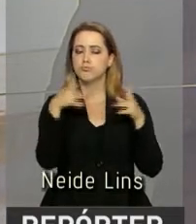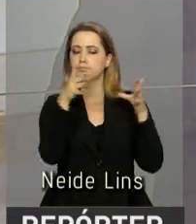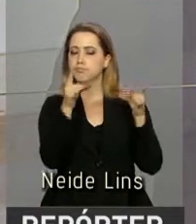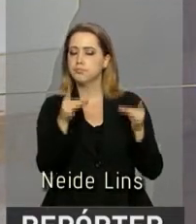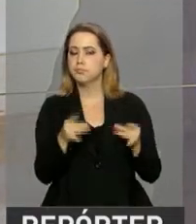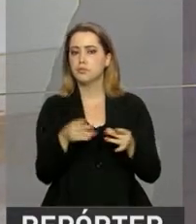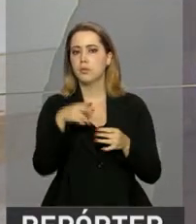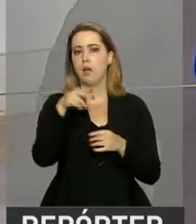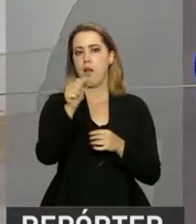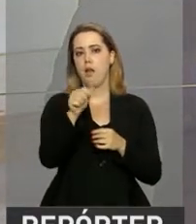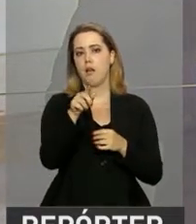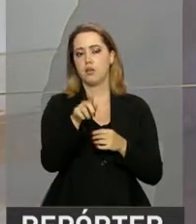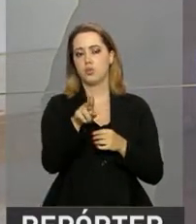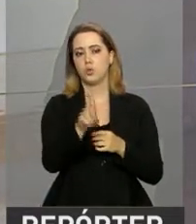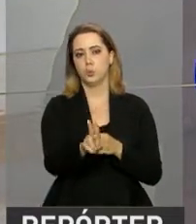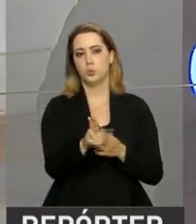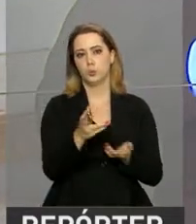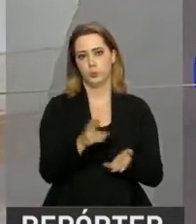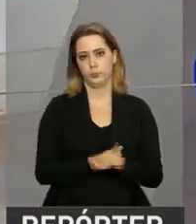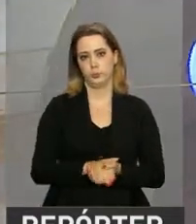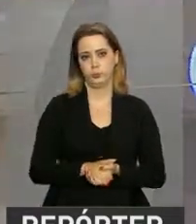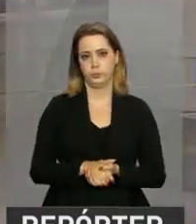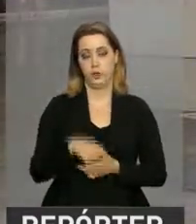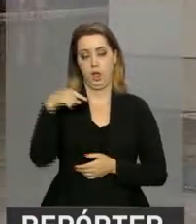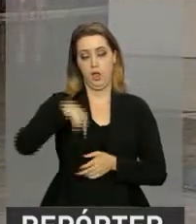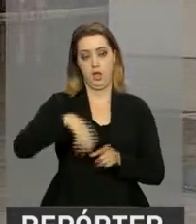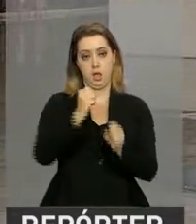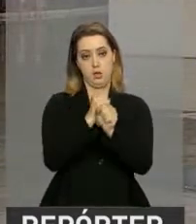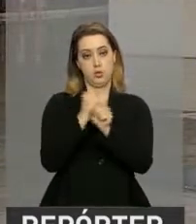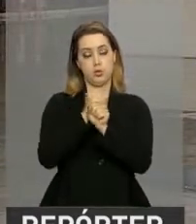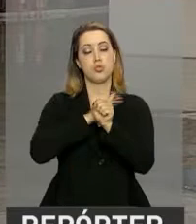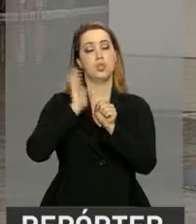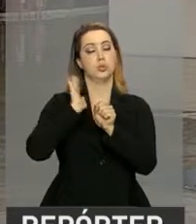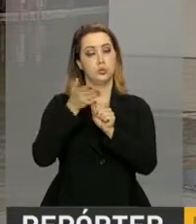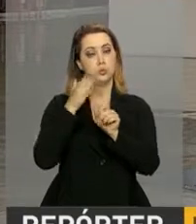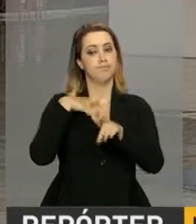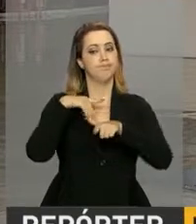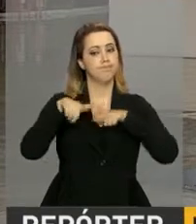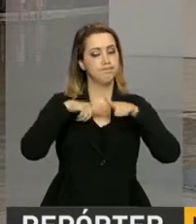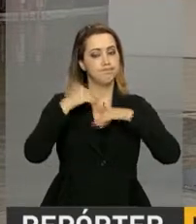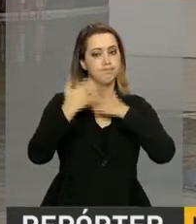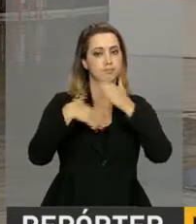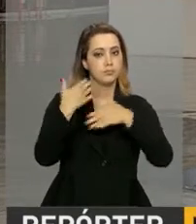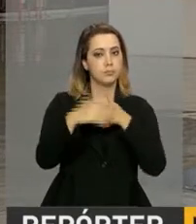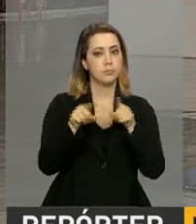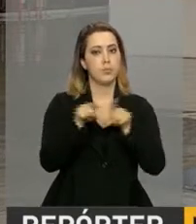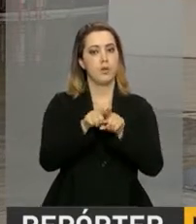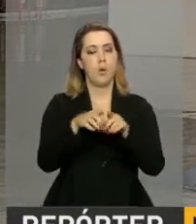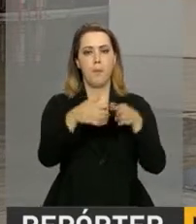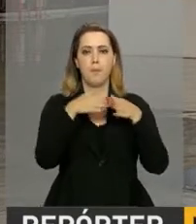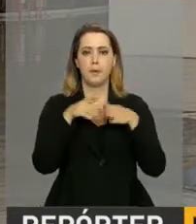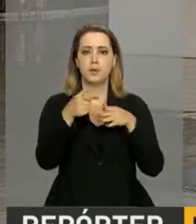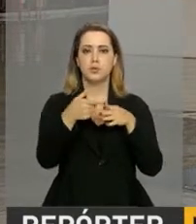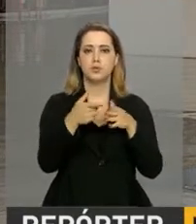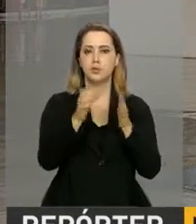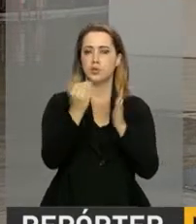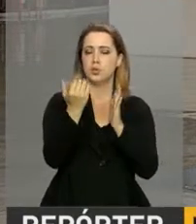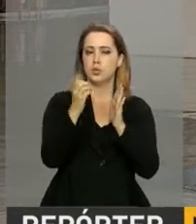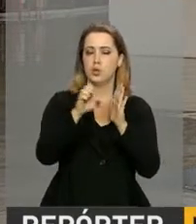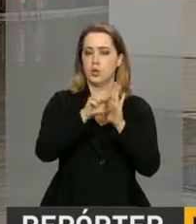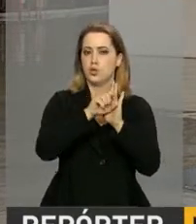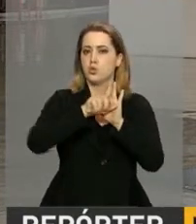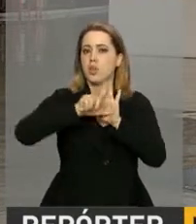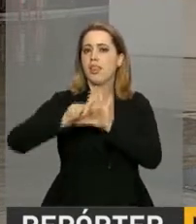geo o nosso é luiz só neste ano haja hoje atuam em ações como pedidos de alterações do edital ou